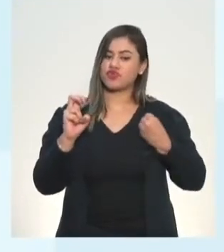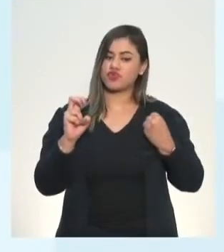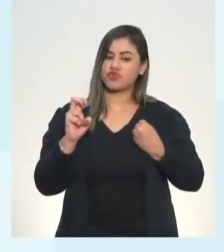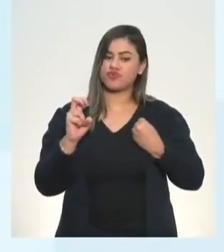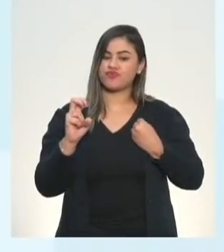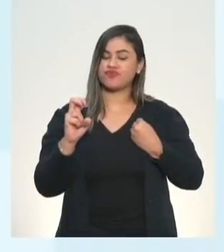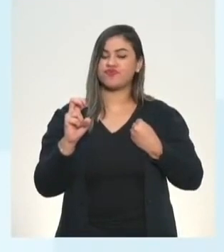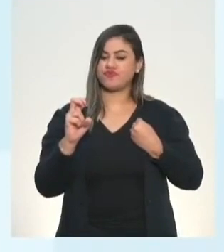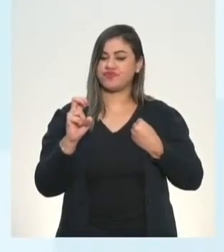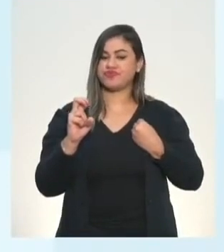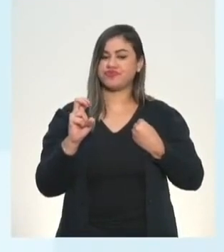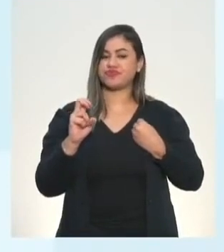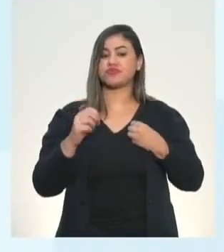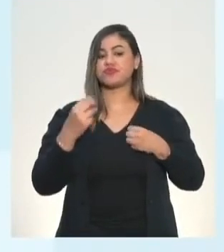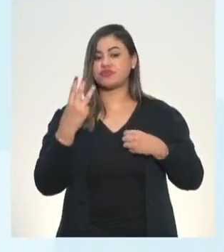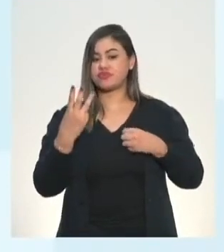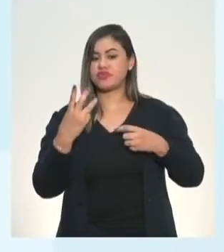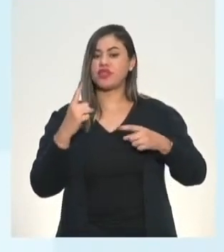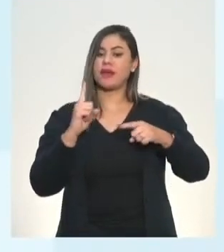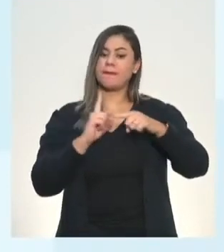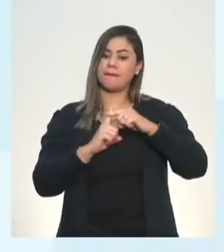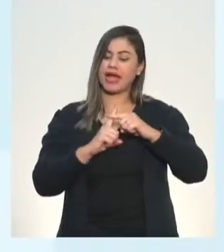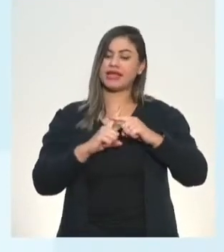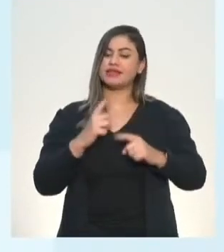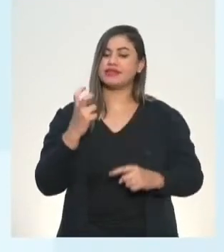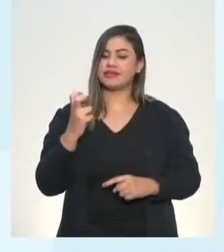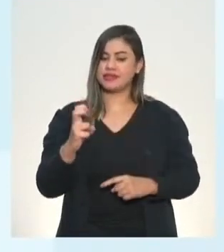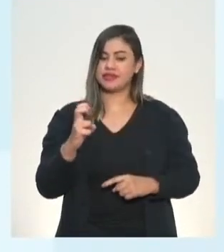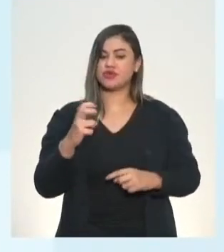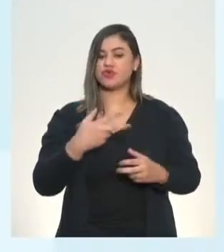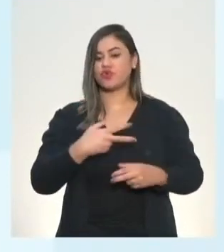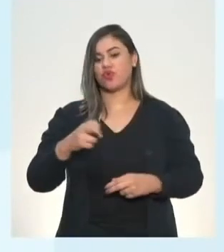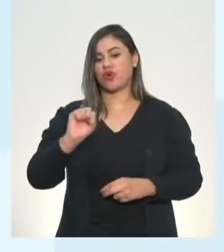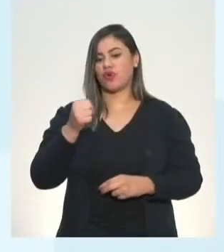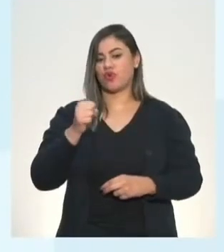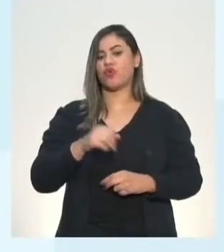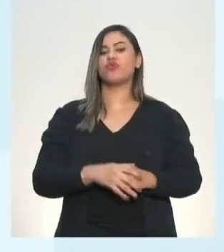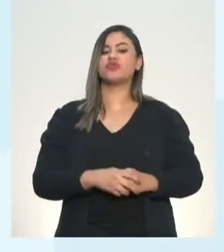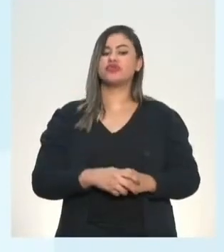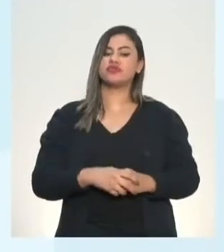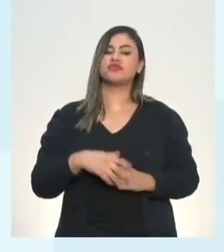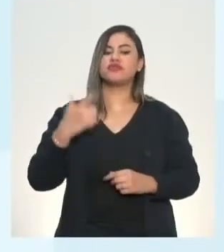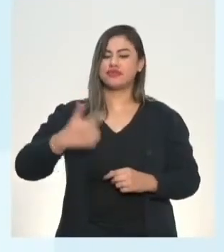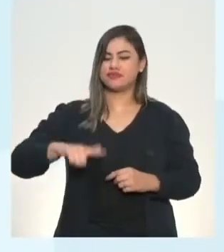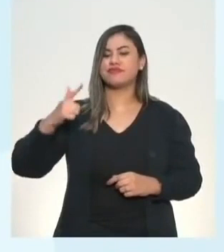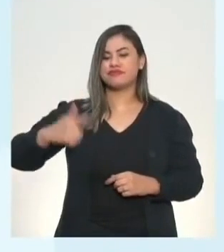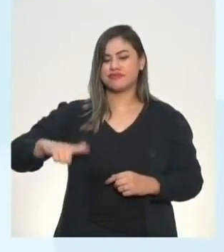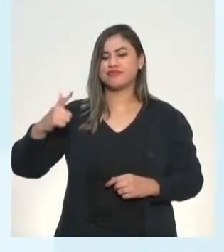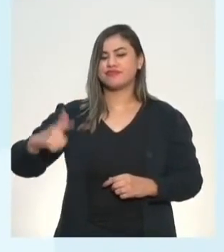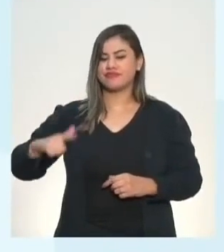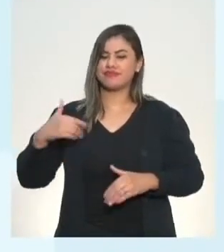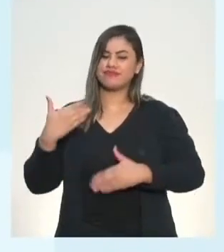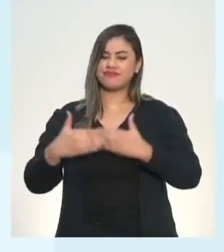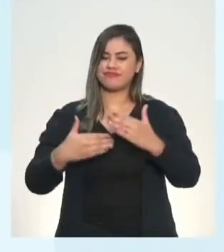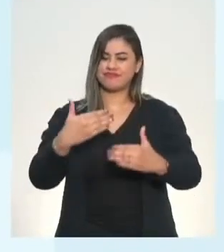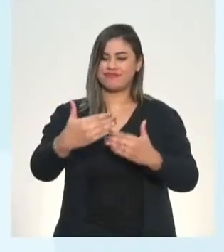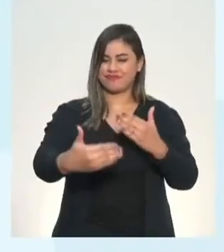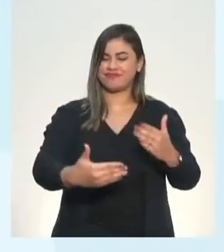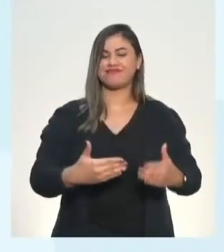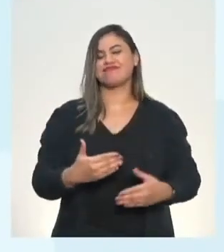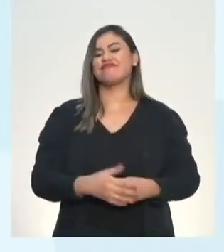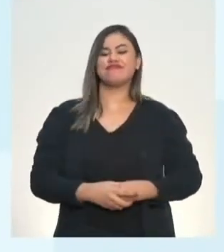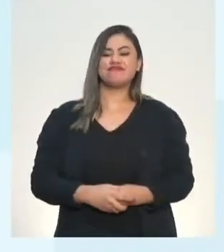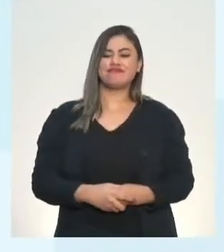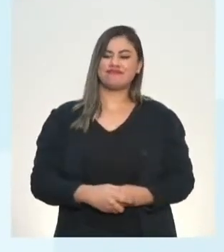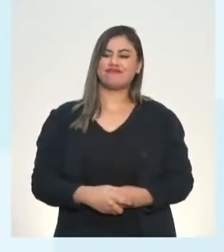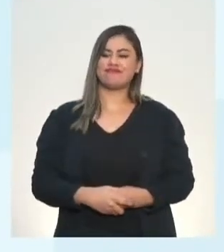a posição 3 mais 5, portanto, 8, quarto elemento da mesma forma, e aí ela vai se desenrolando por aí, a gente vai